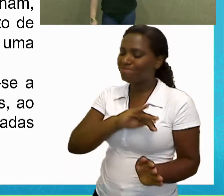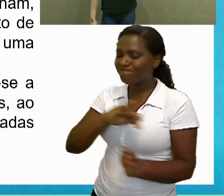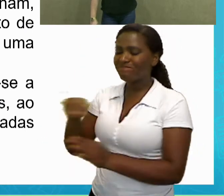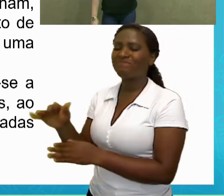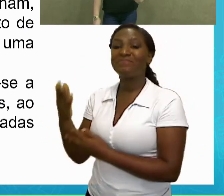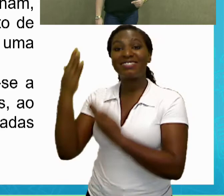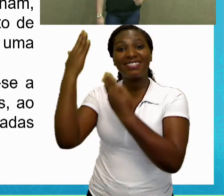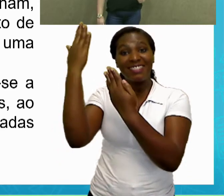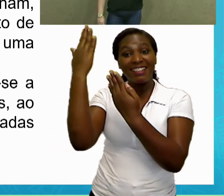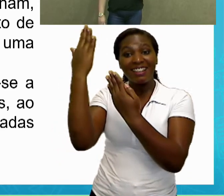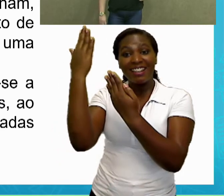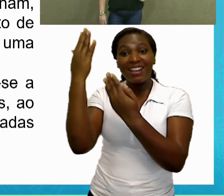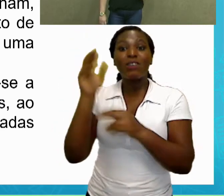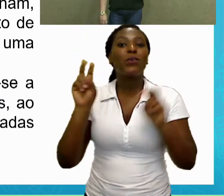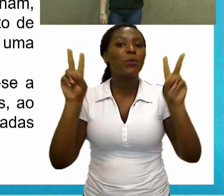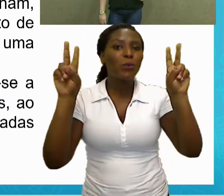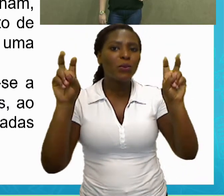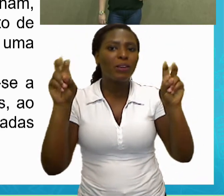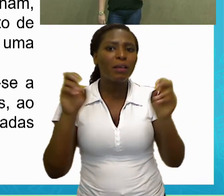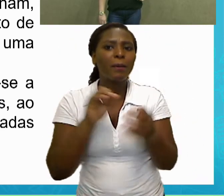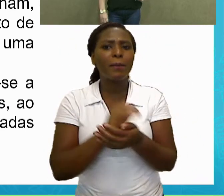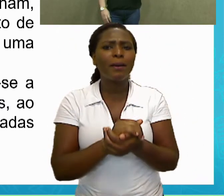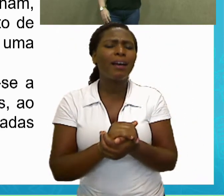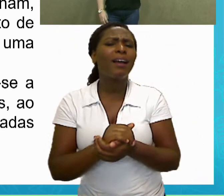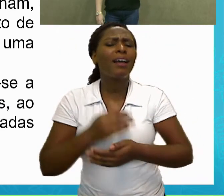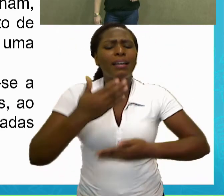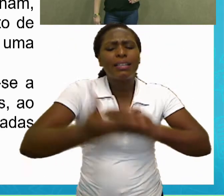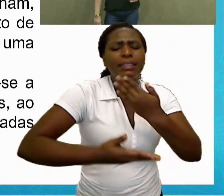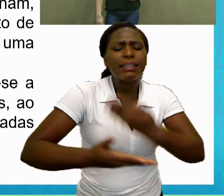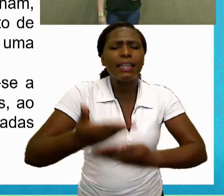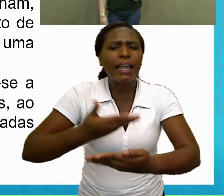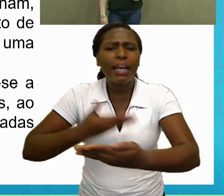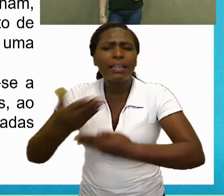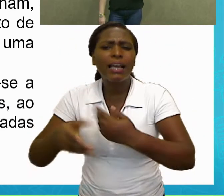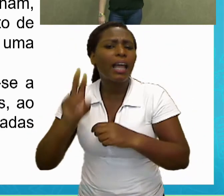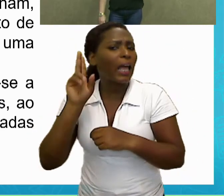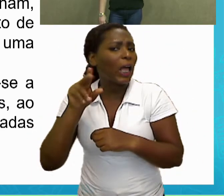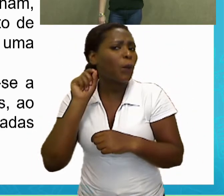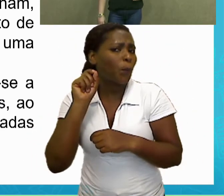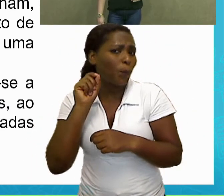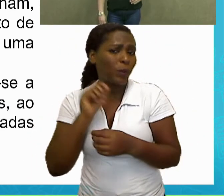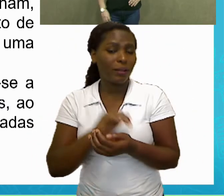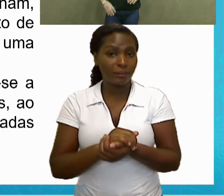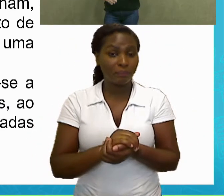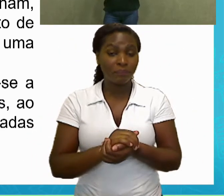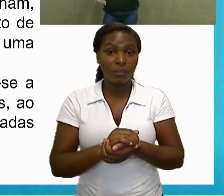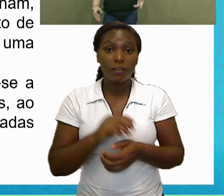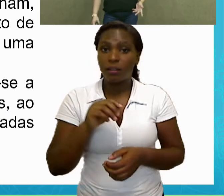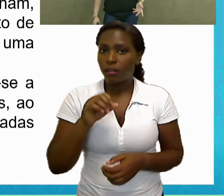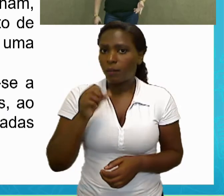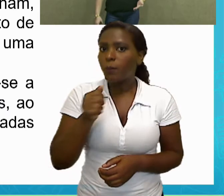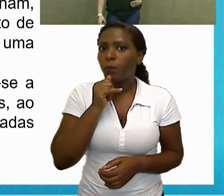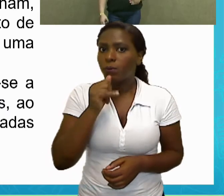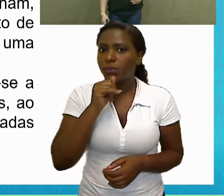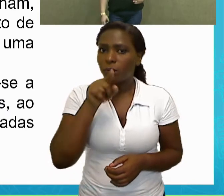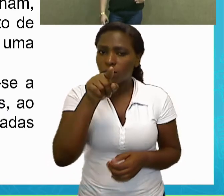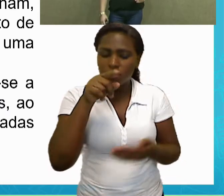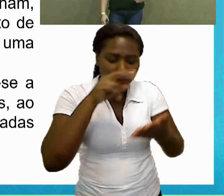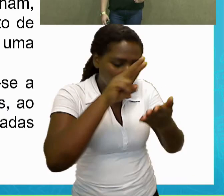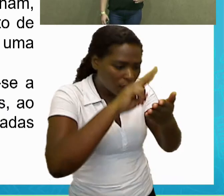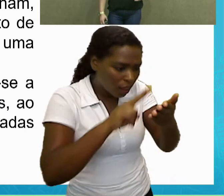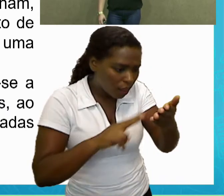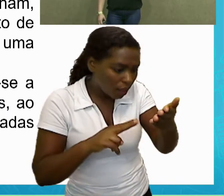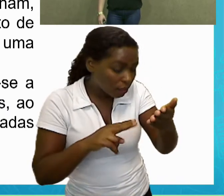preciso entender aquilo que se lê. Interpretar os códigos linguísticos e analisar as